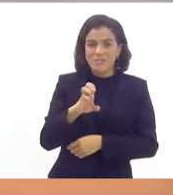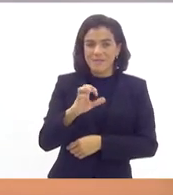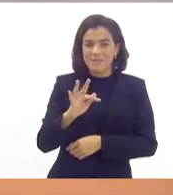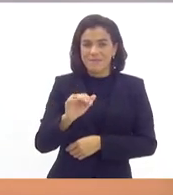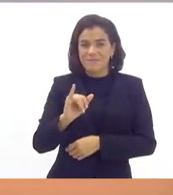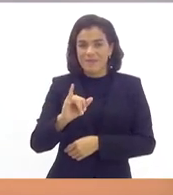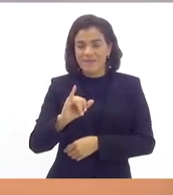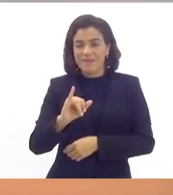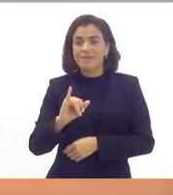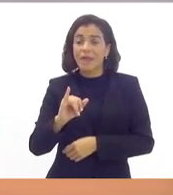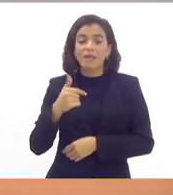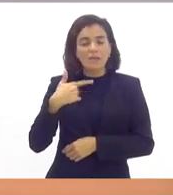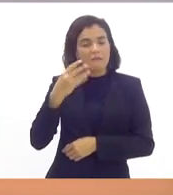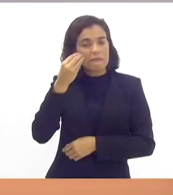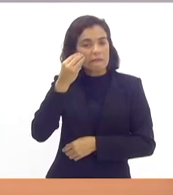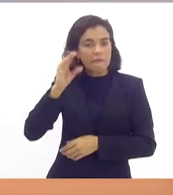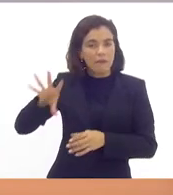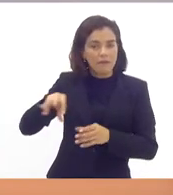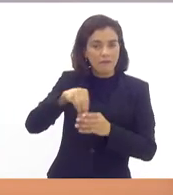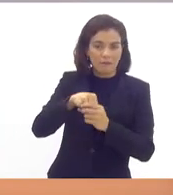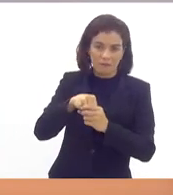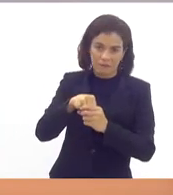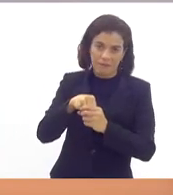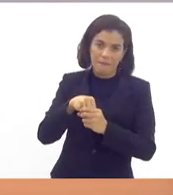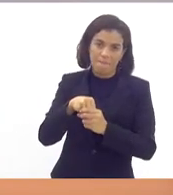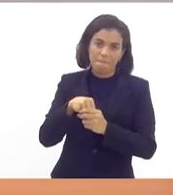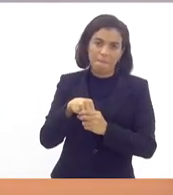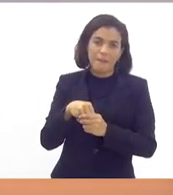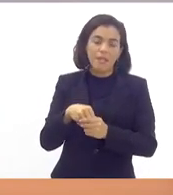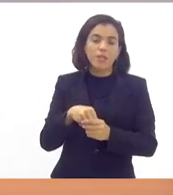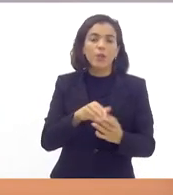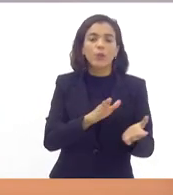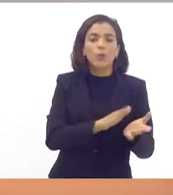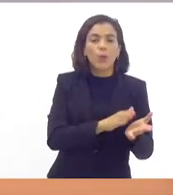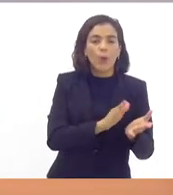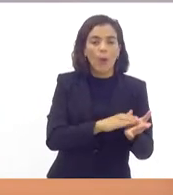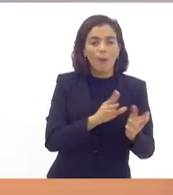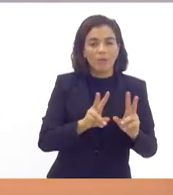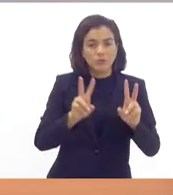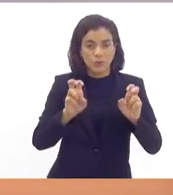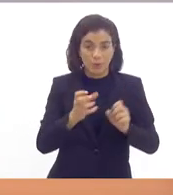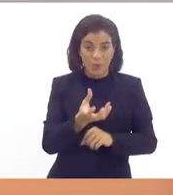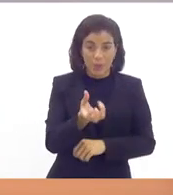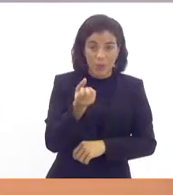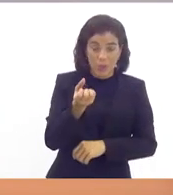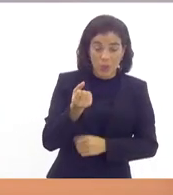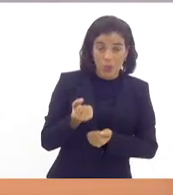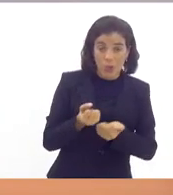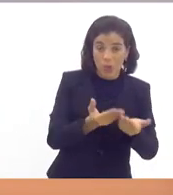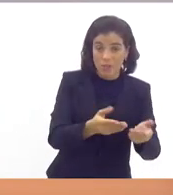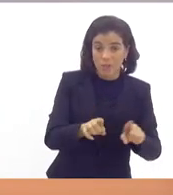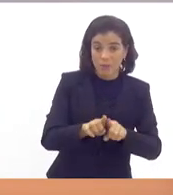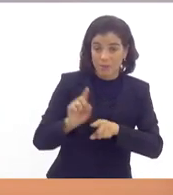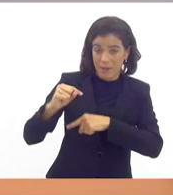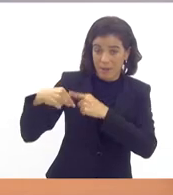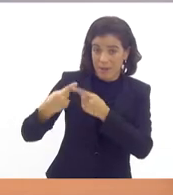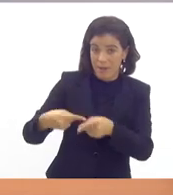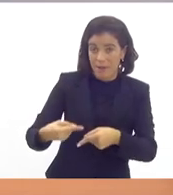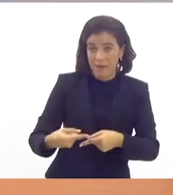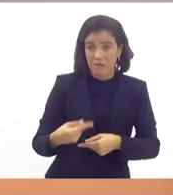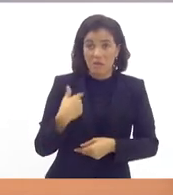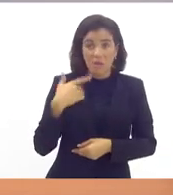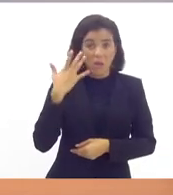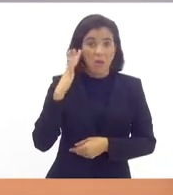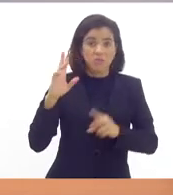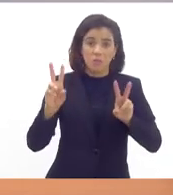de incluir essa questão da não incidência de ITCMD em doações para entidades associadas. Se for esse é um tema interessante. Eu acho que